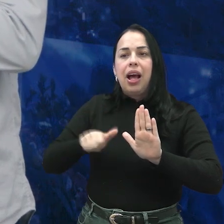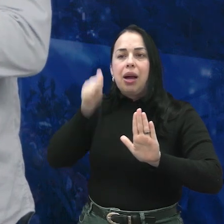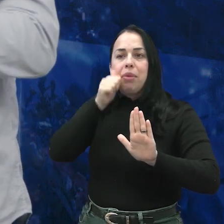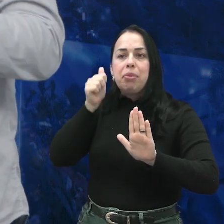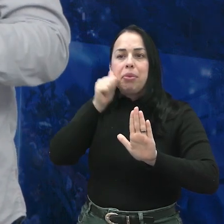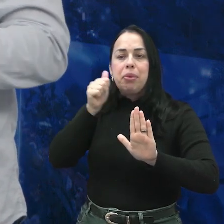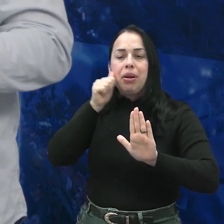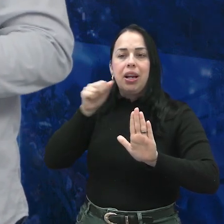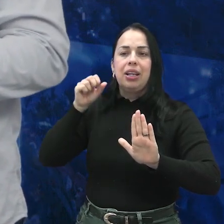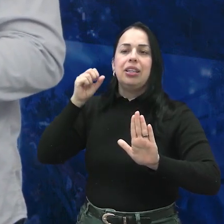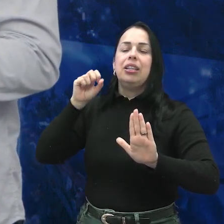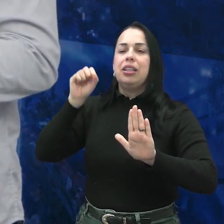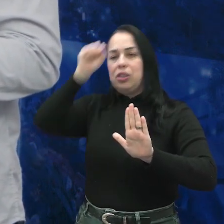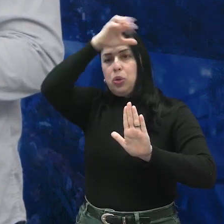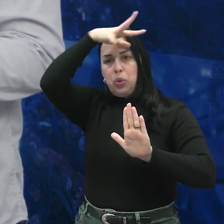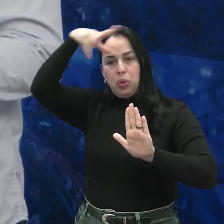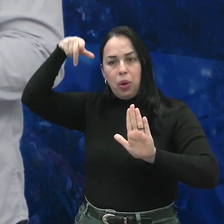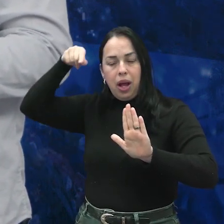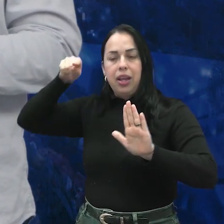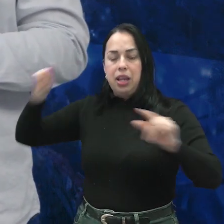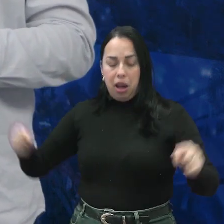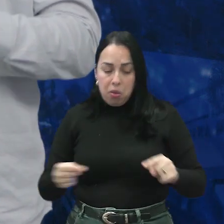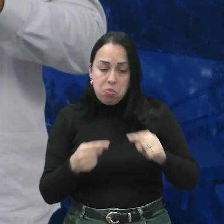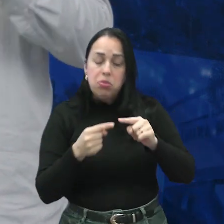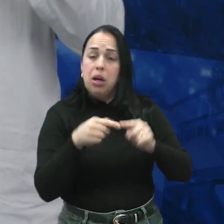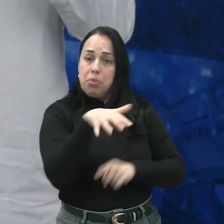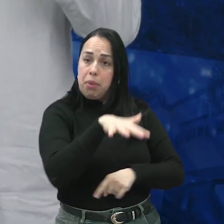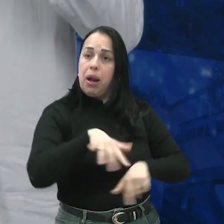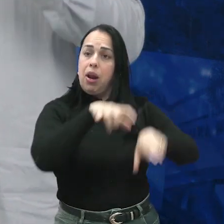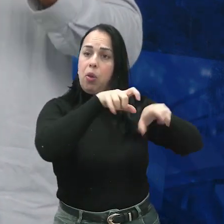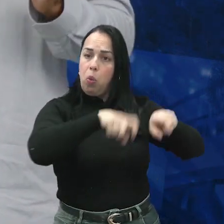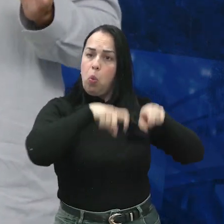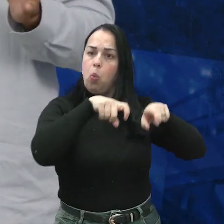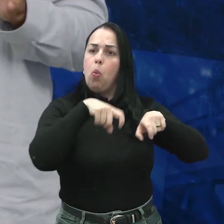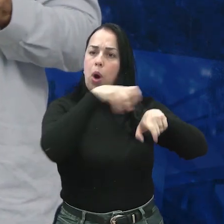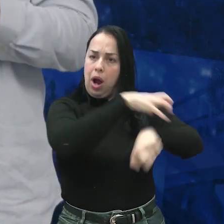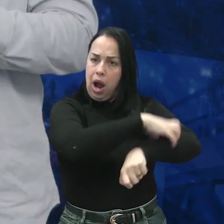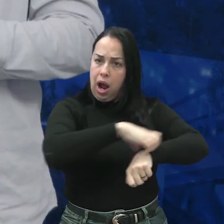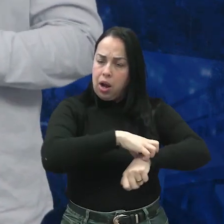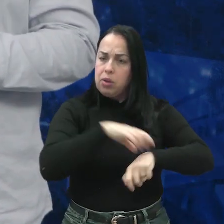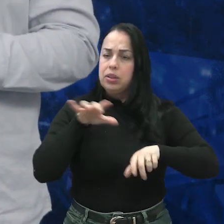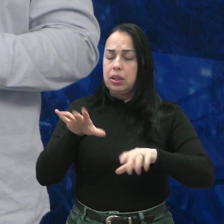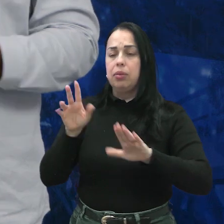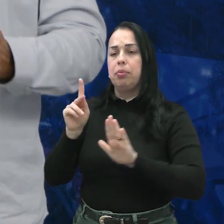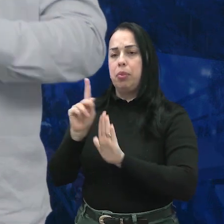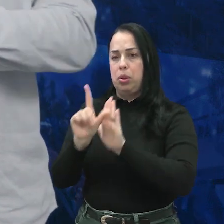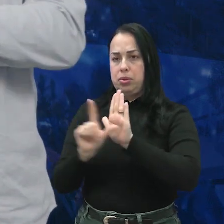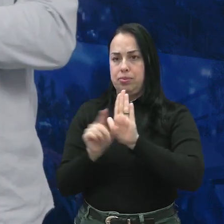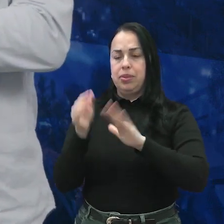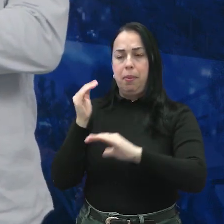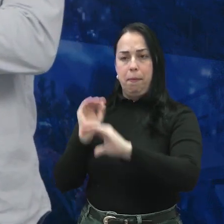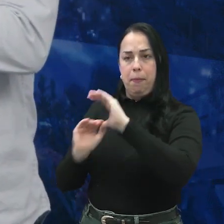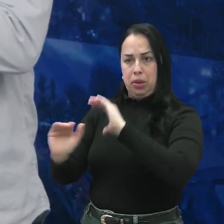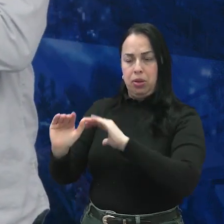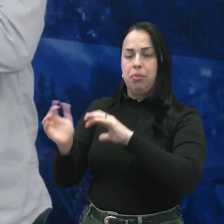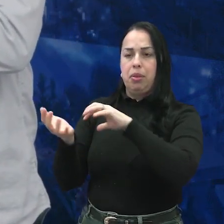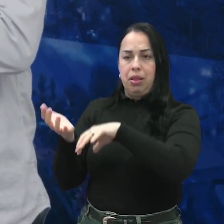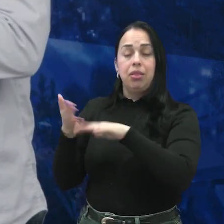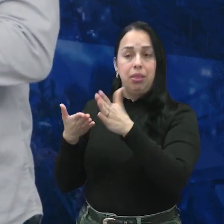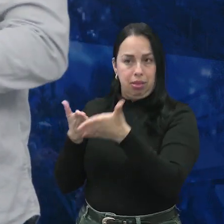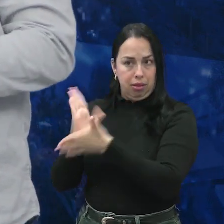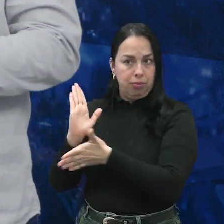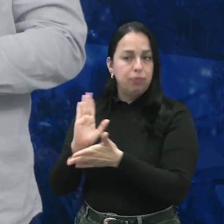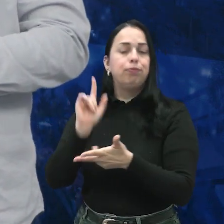é favorável, ligada ao movimento do agro, né? Então, esse projeto foi para a Câmara dos Deputados e também